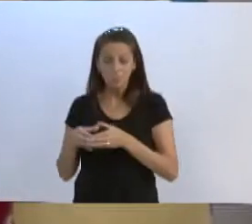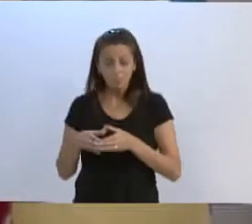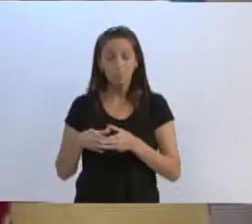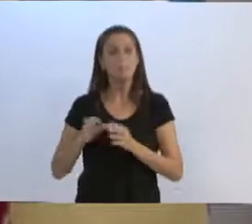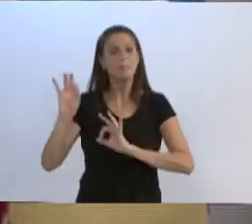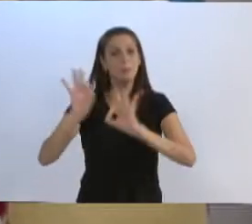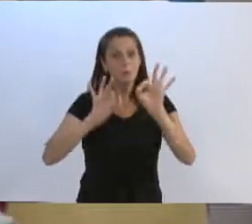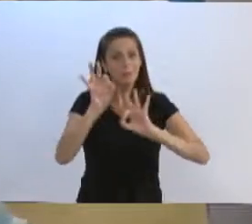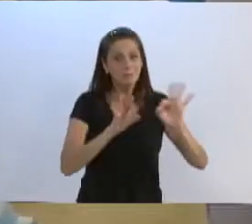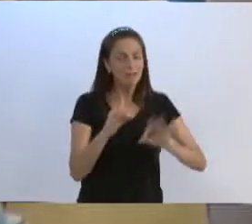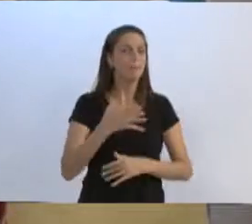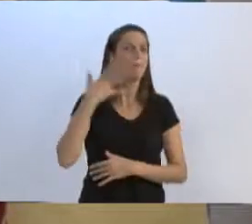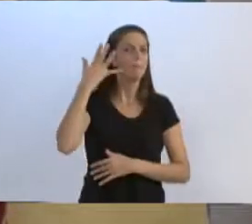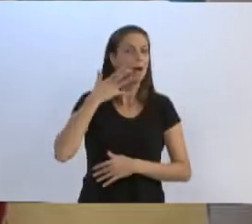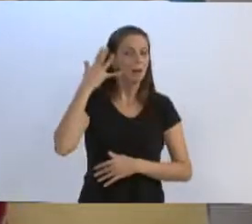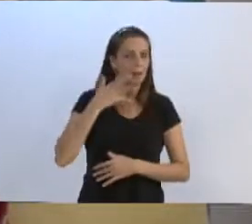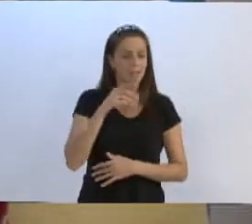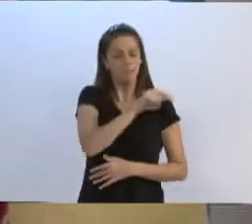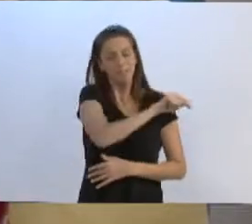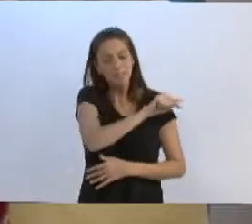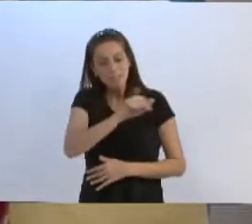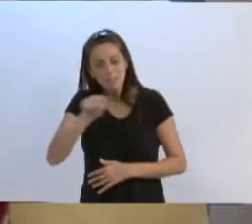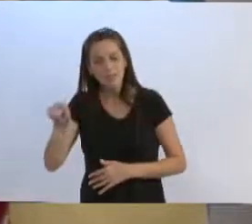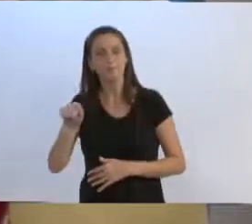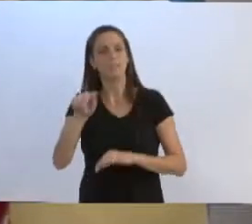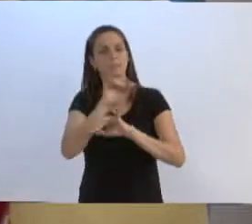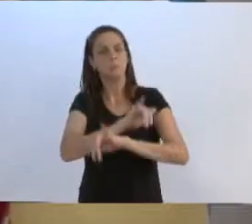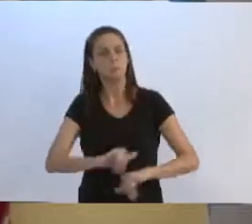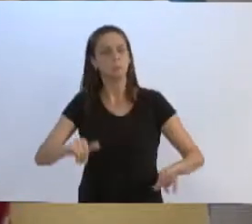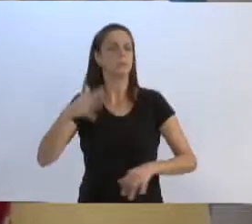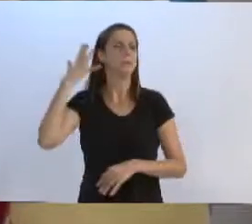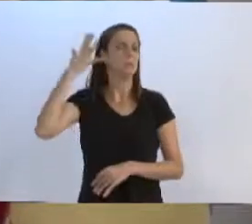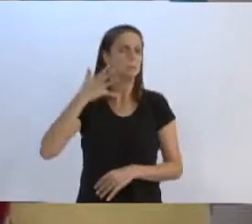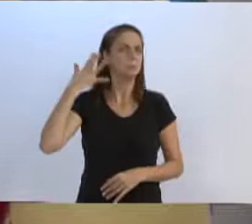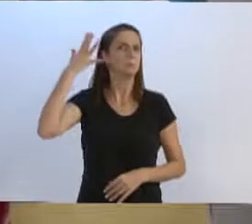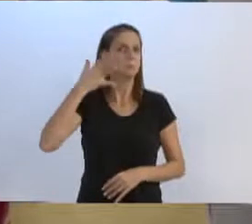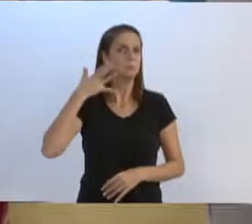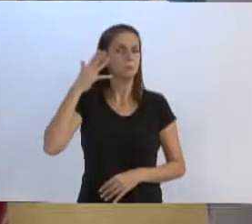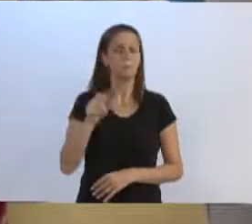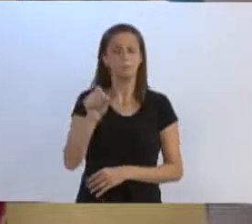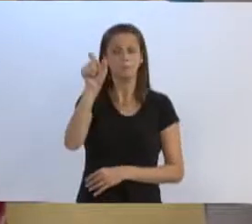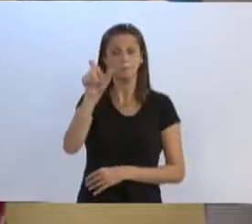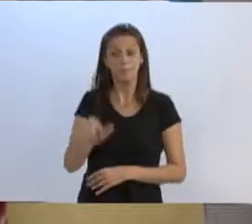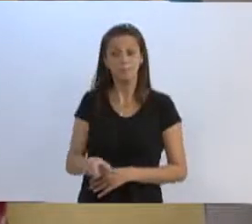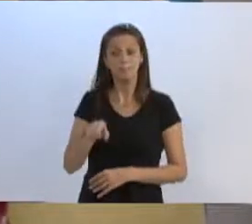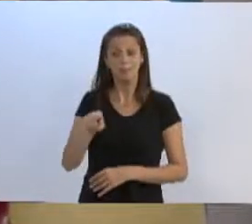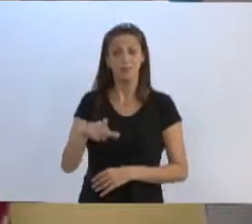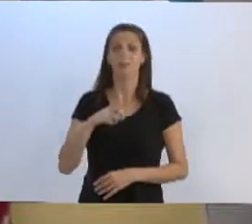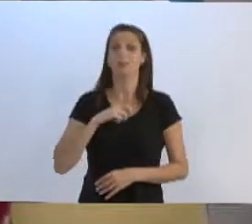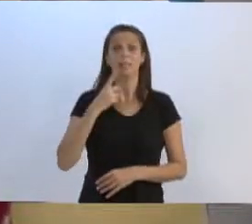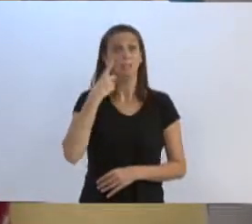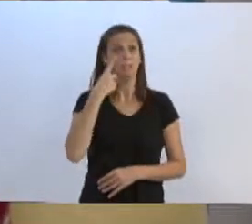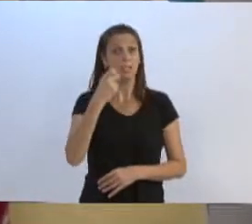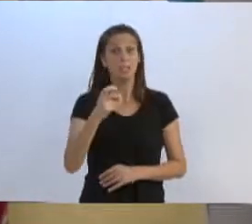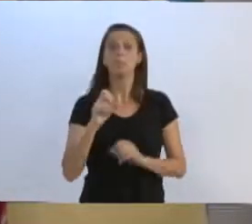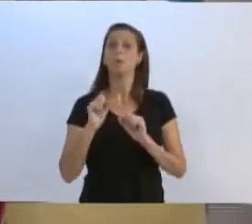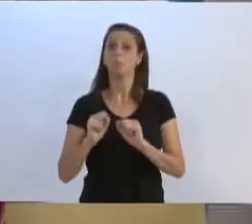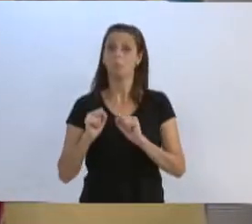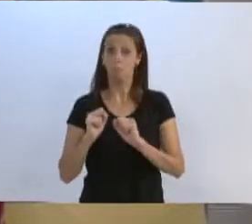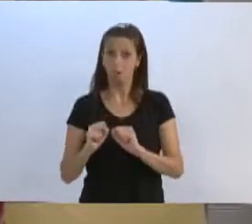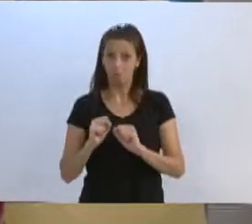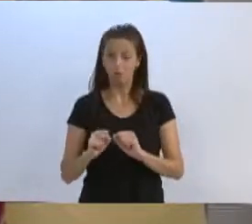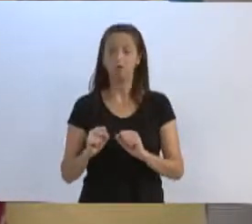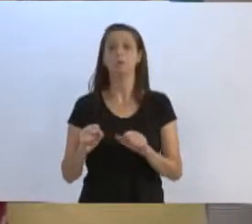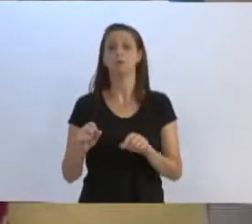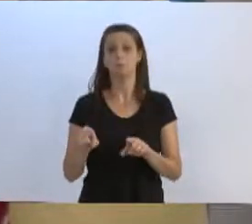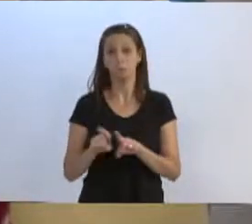de combate ao álcool, é constituído uma série de palestras, e quem tiver interesse está disponível no Jornal de